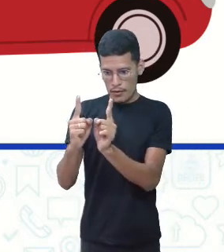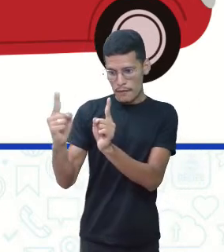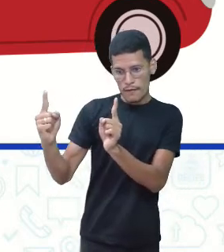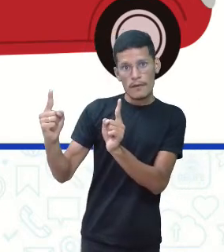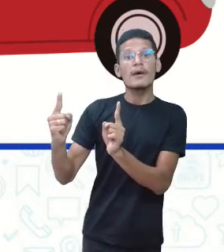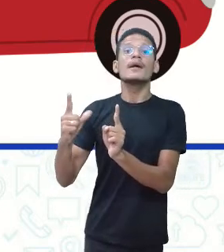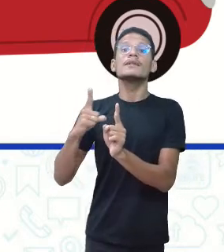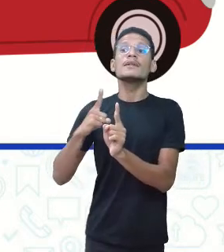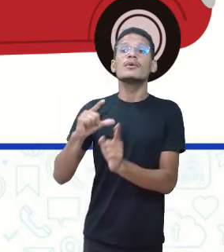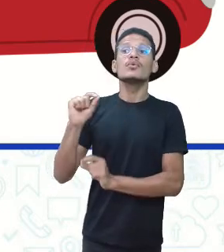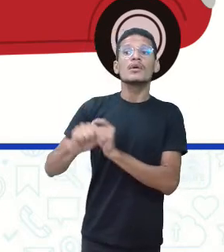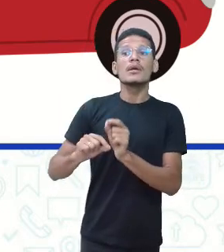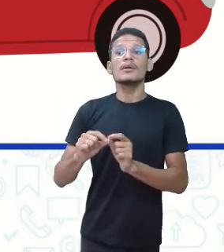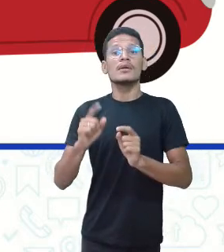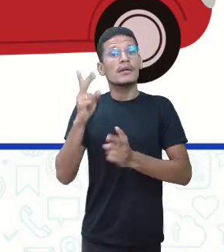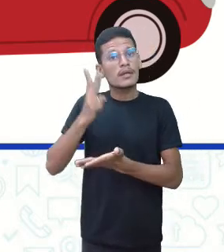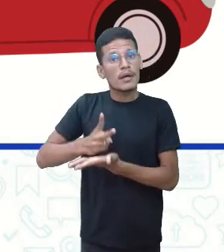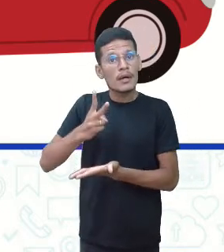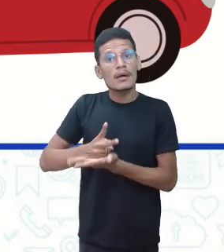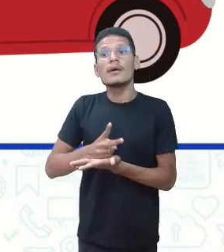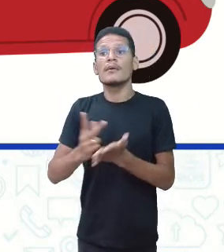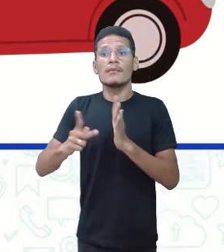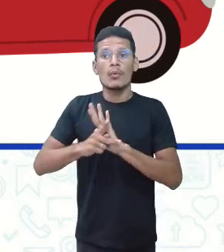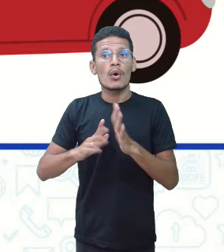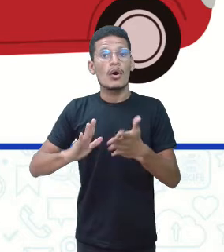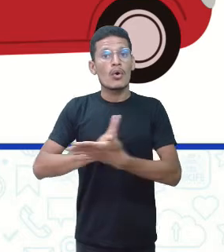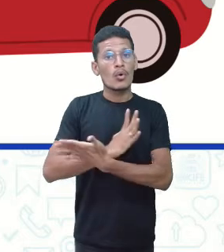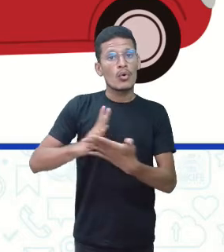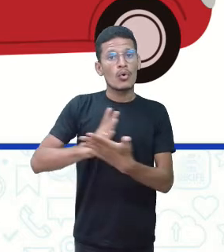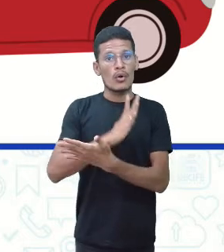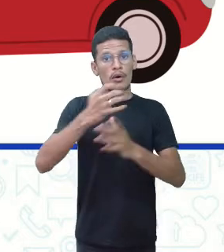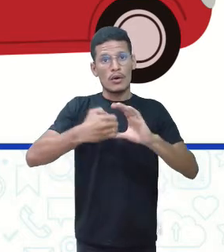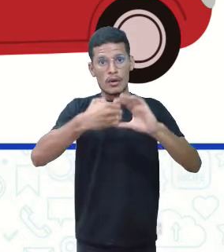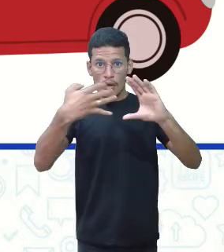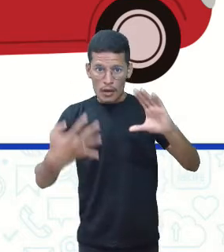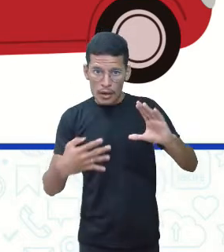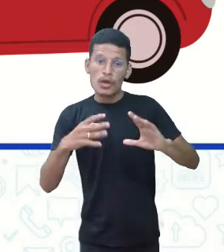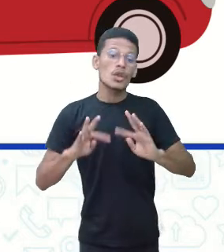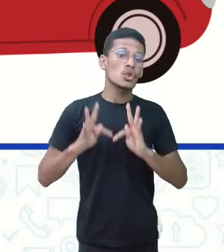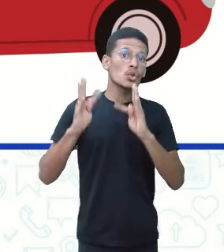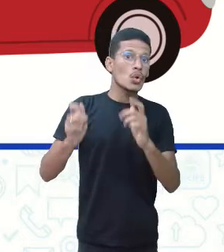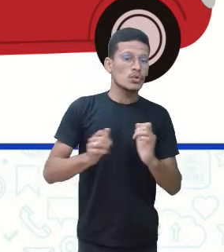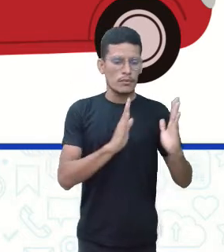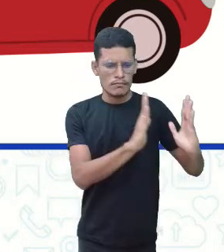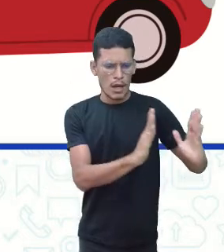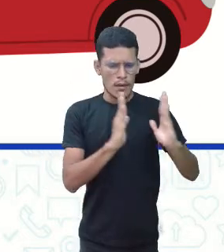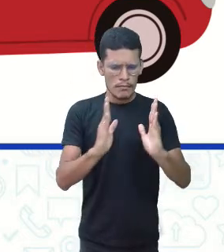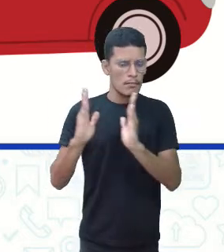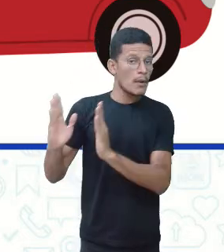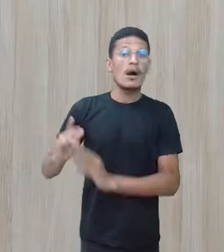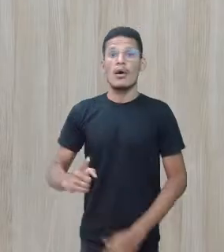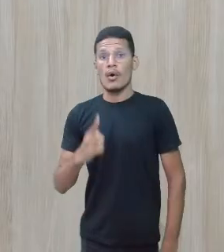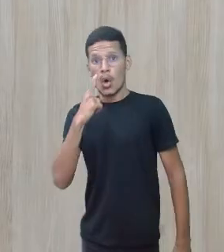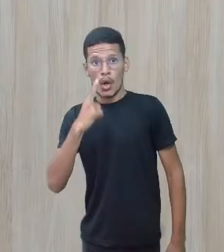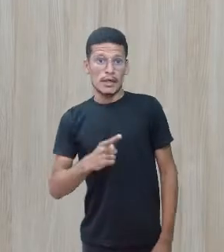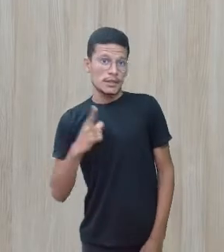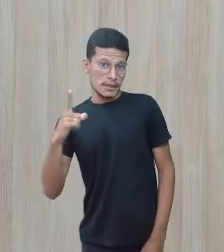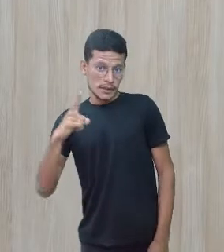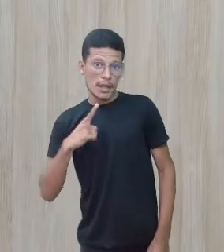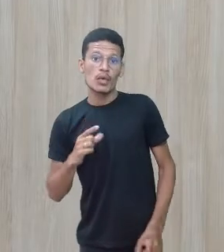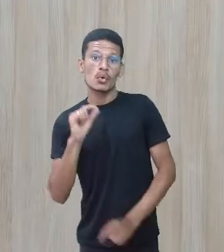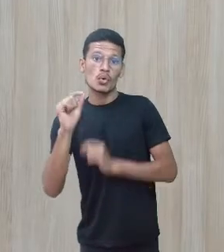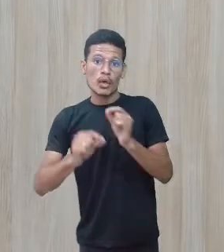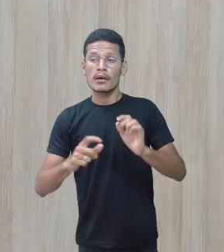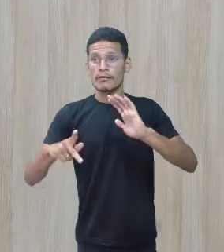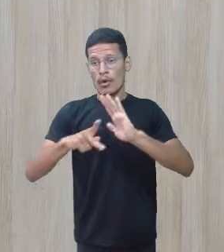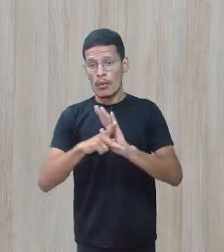estão aumentando de tamanho, mantendo algumas características entre todos os carrinhos, né? A gente tem aí carrinhos em